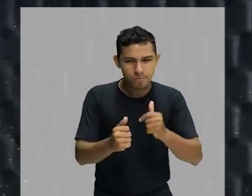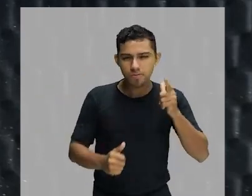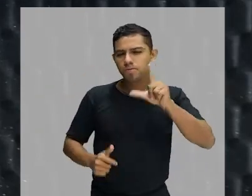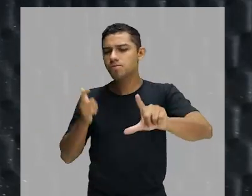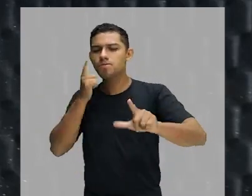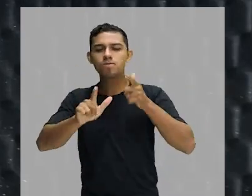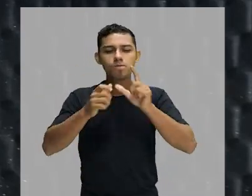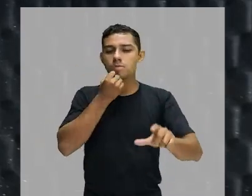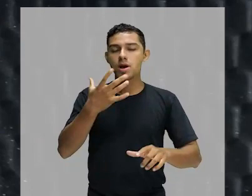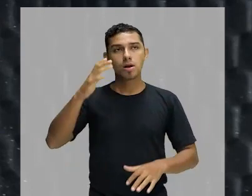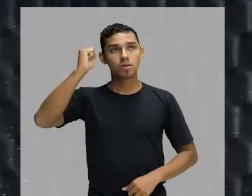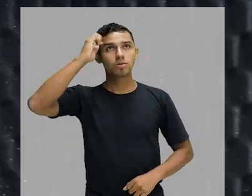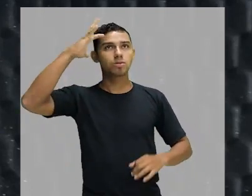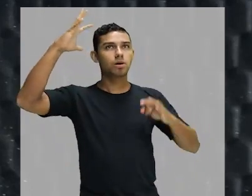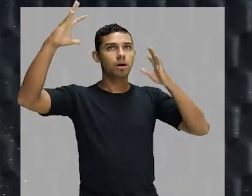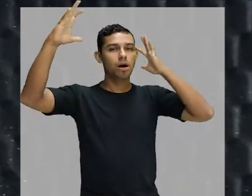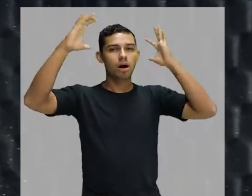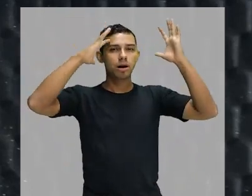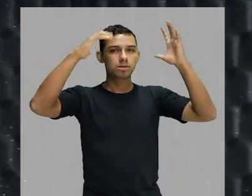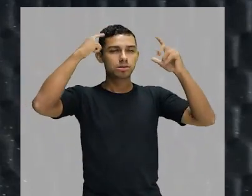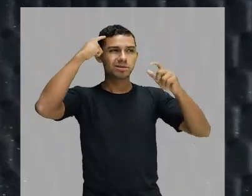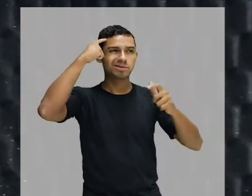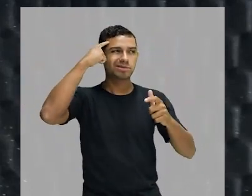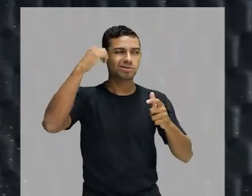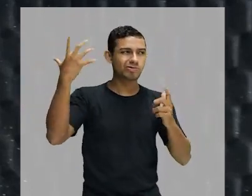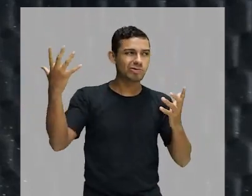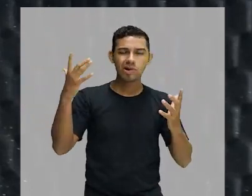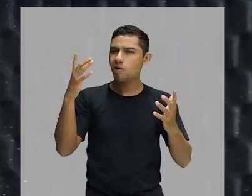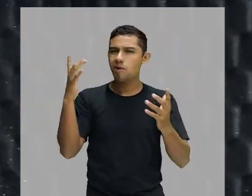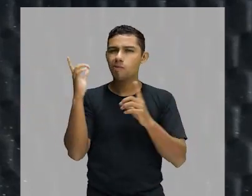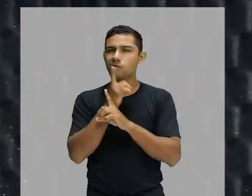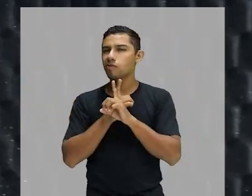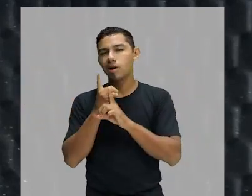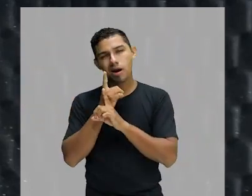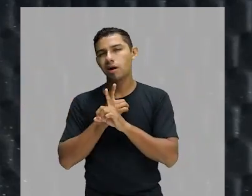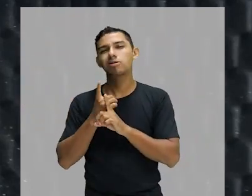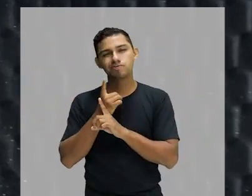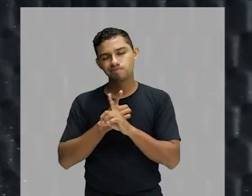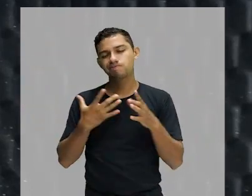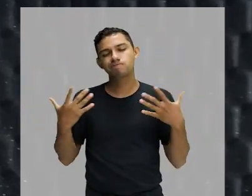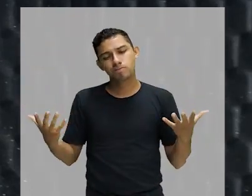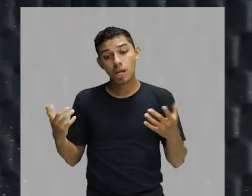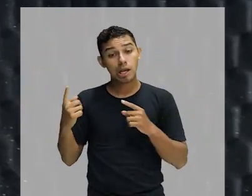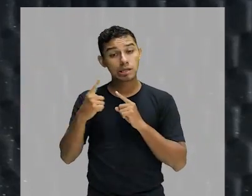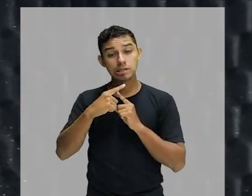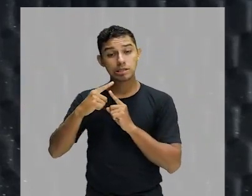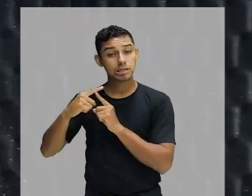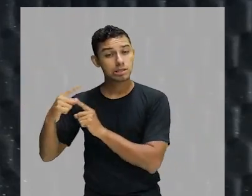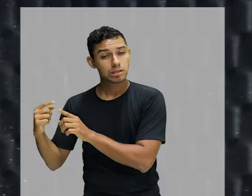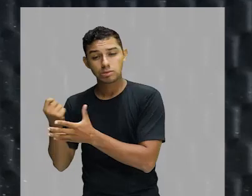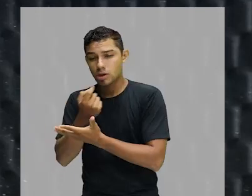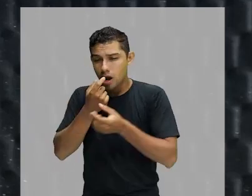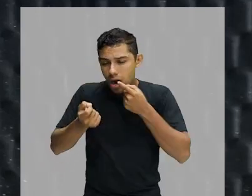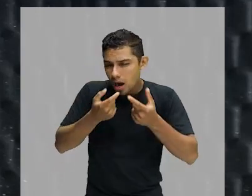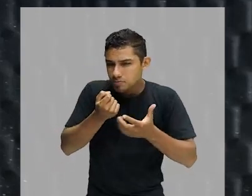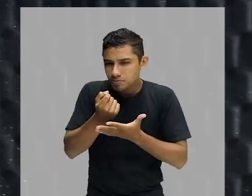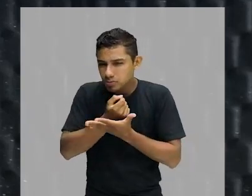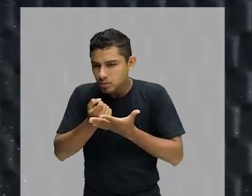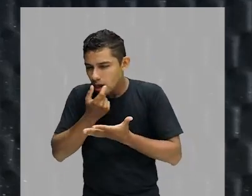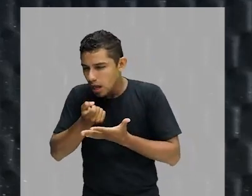quê? Artificial. Tá aqui, ó. Então, qualquer tipo de droga, de